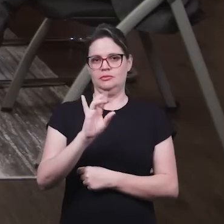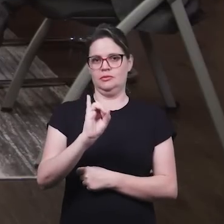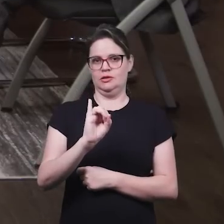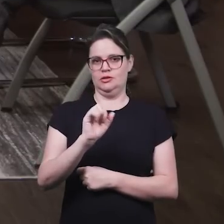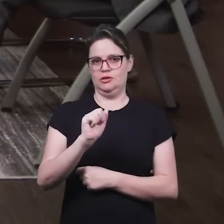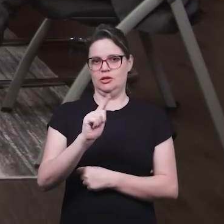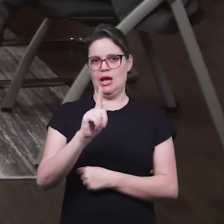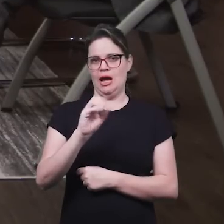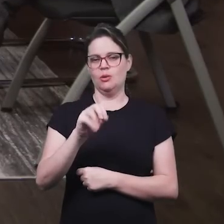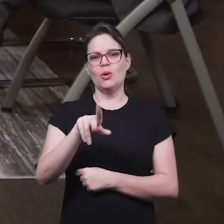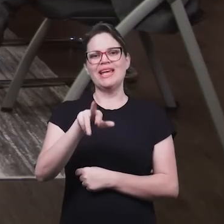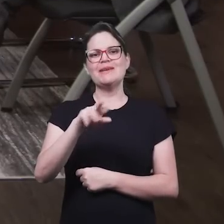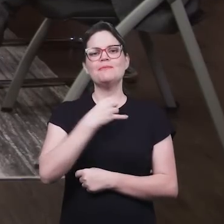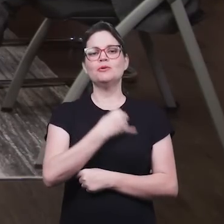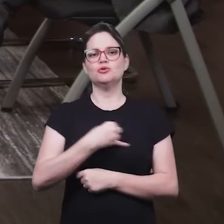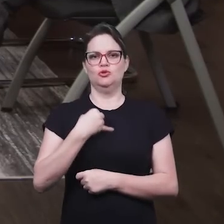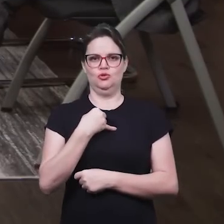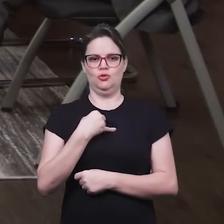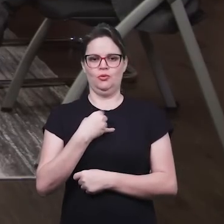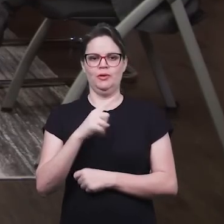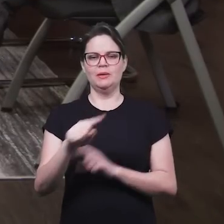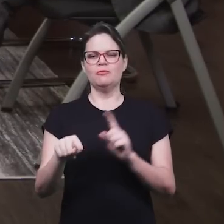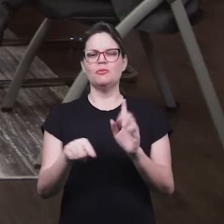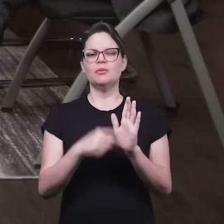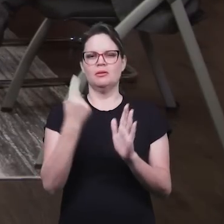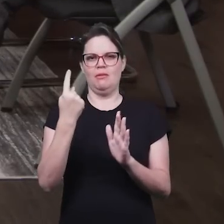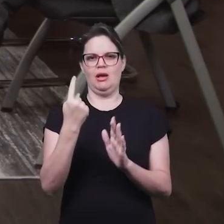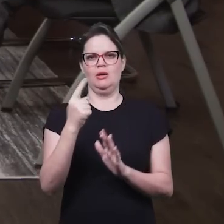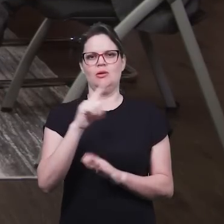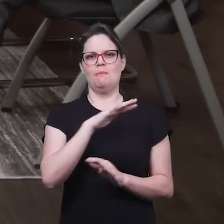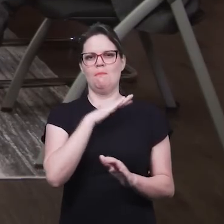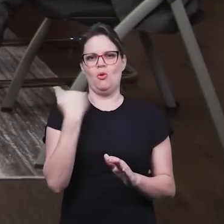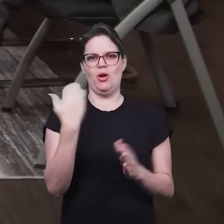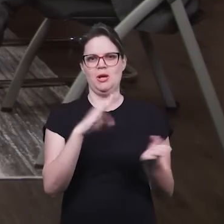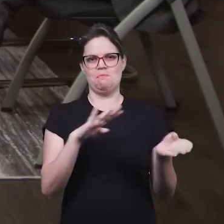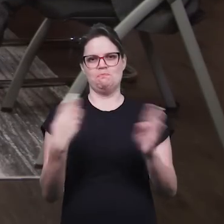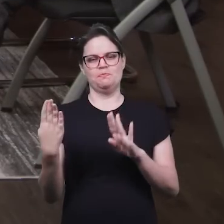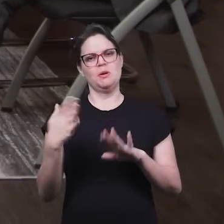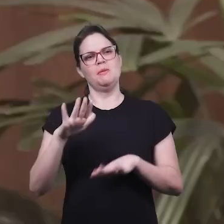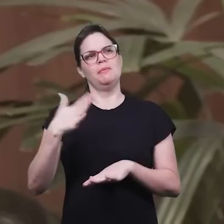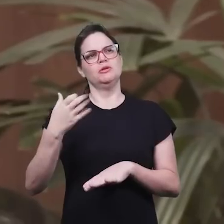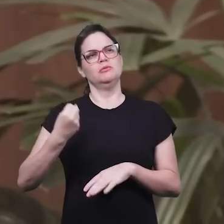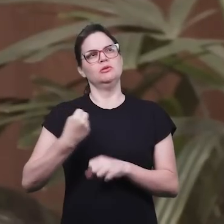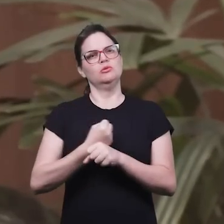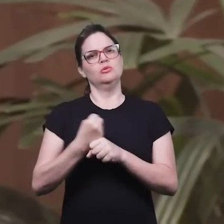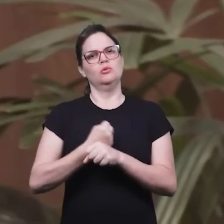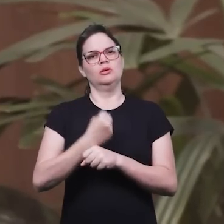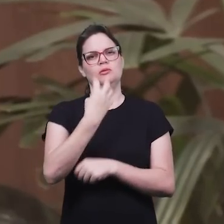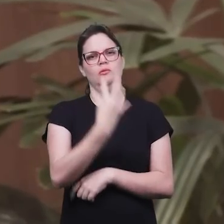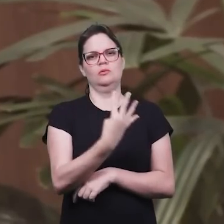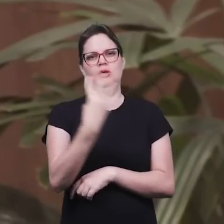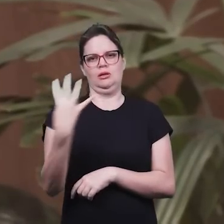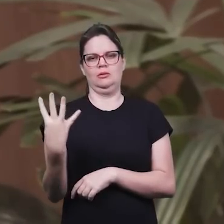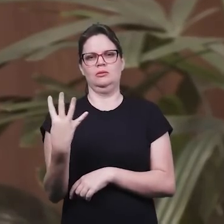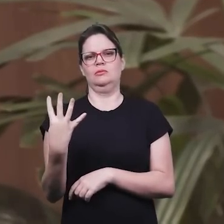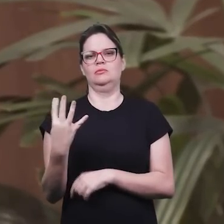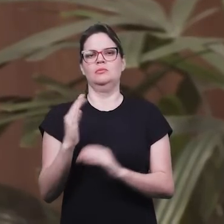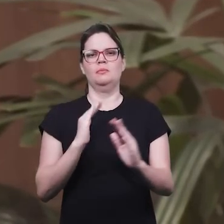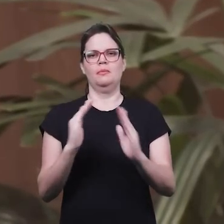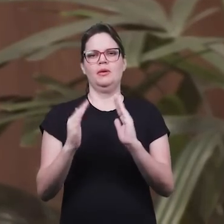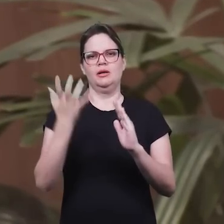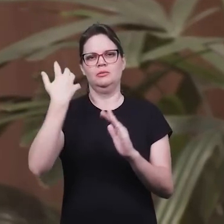dos primeiros a sofrer o martírio. Ele foi martirizado por volta de 44, ali, do ano 44, no